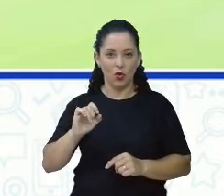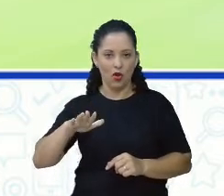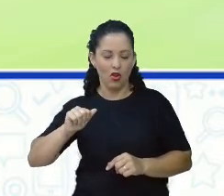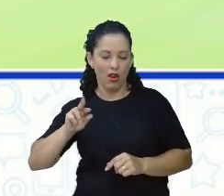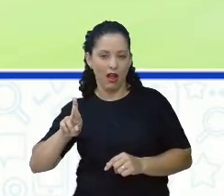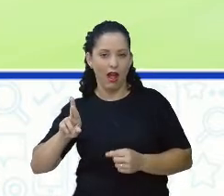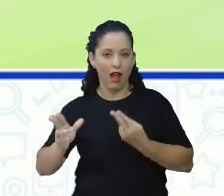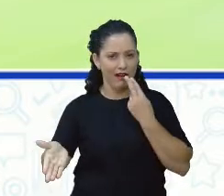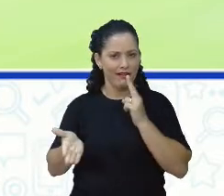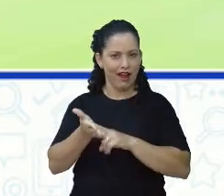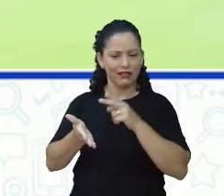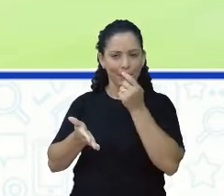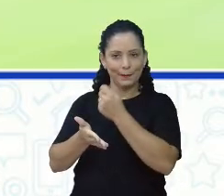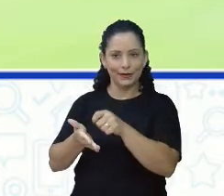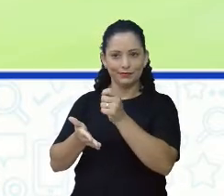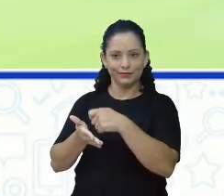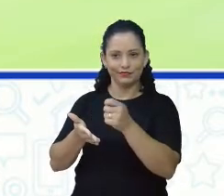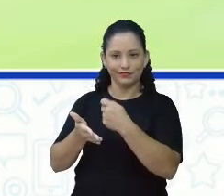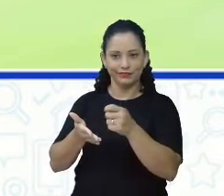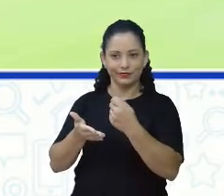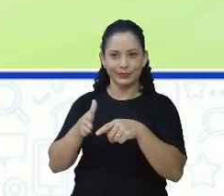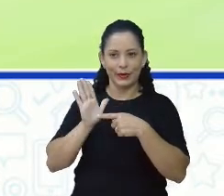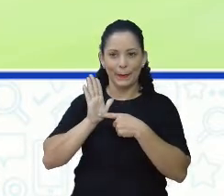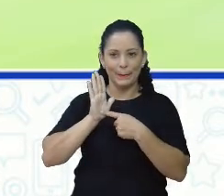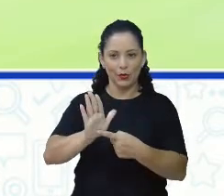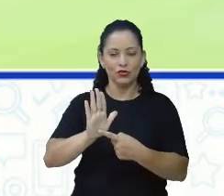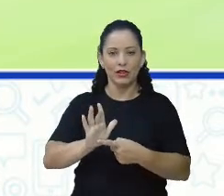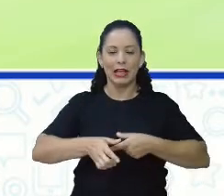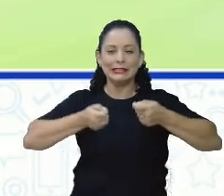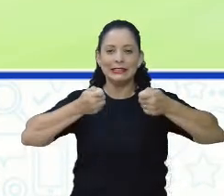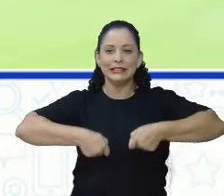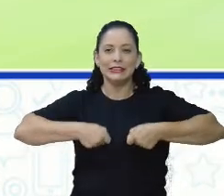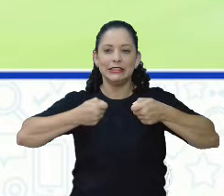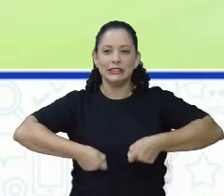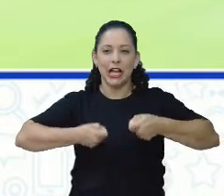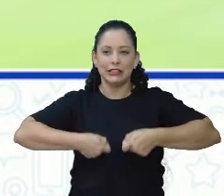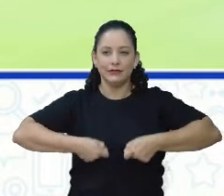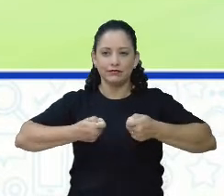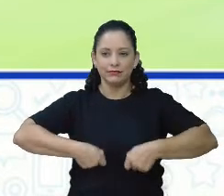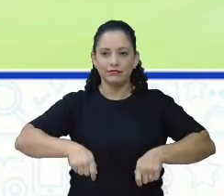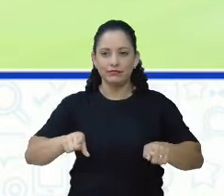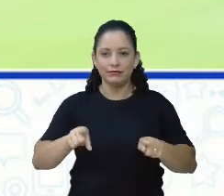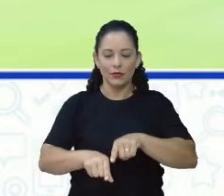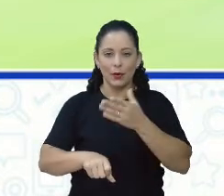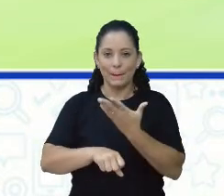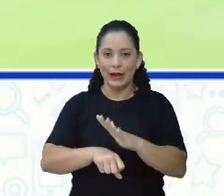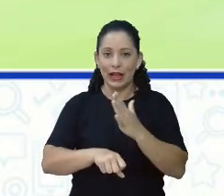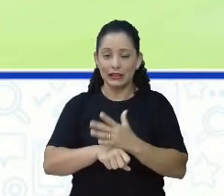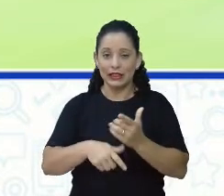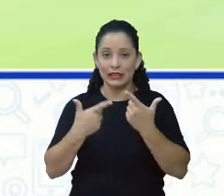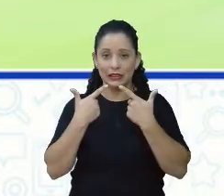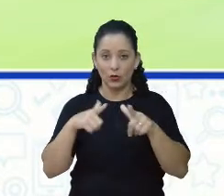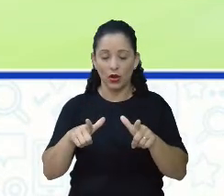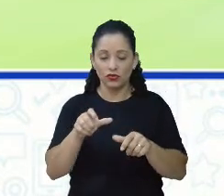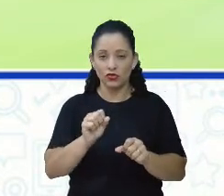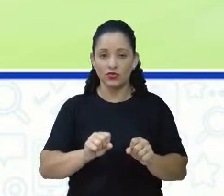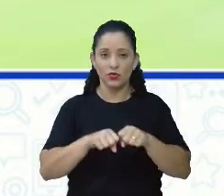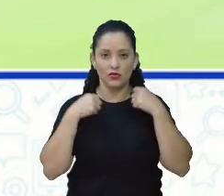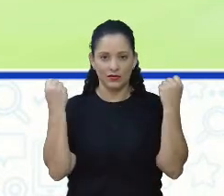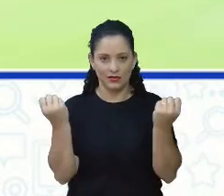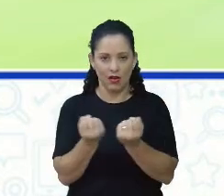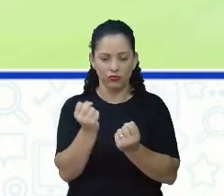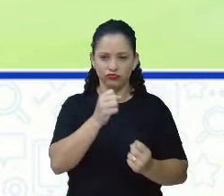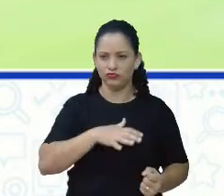né? Que expressa a necessidade de um sujeito inserido em uma prática de linguagem social concreta e determinada